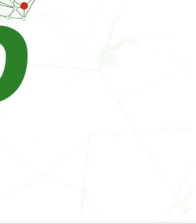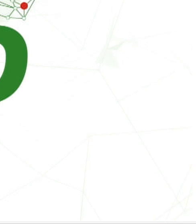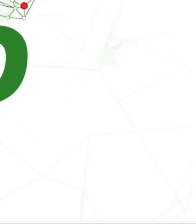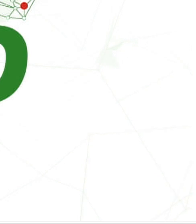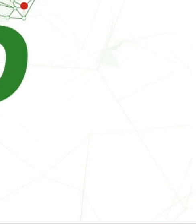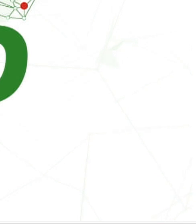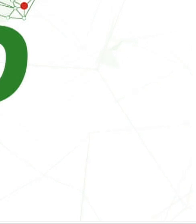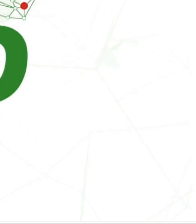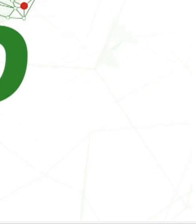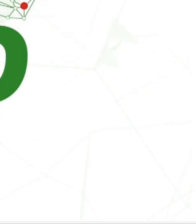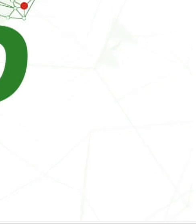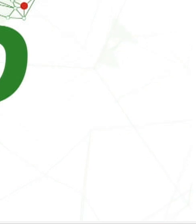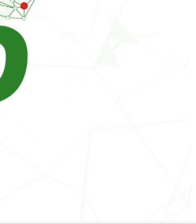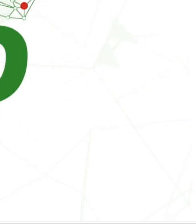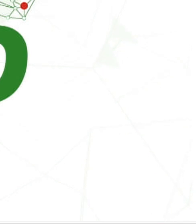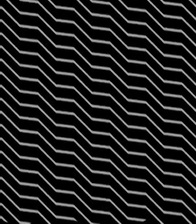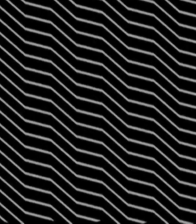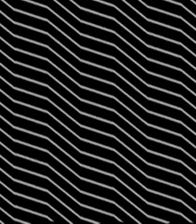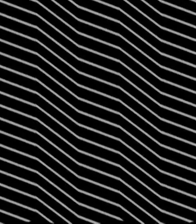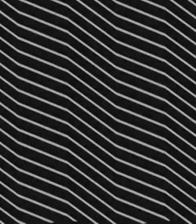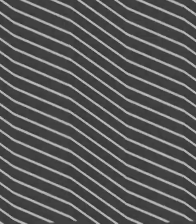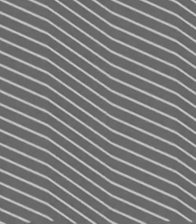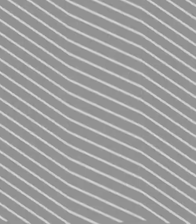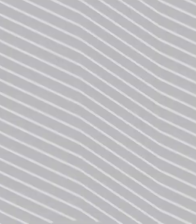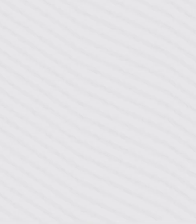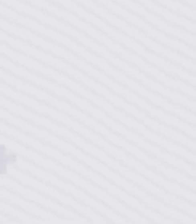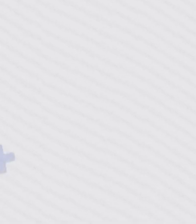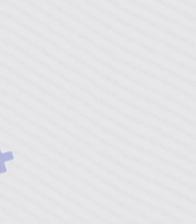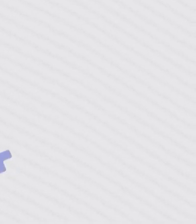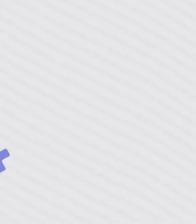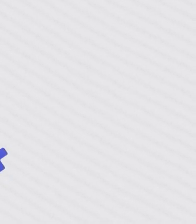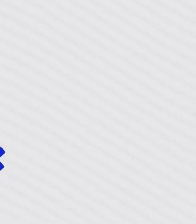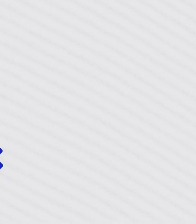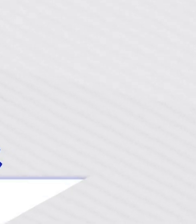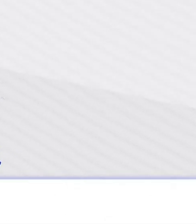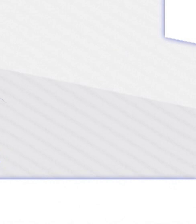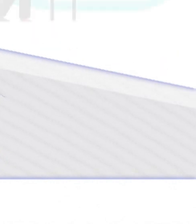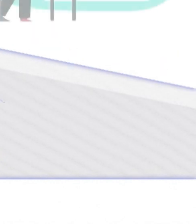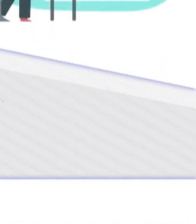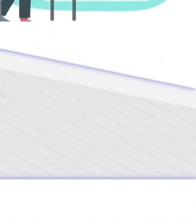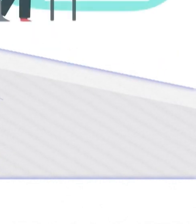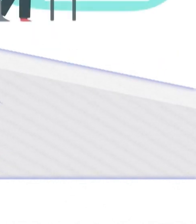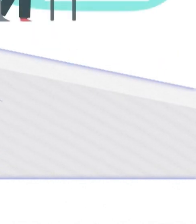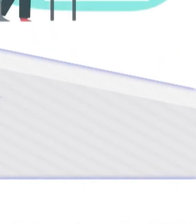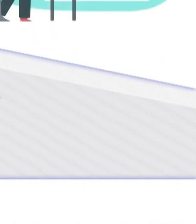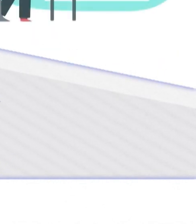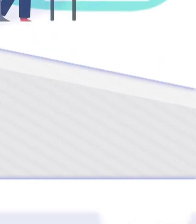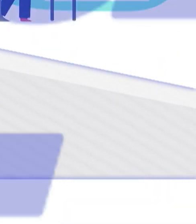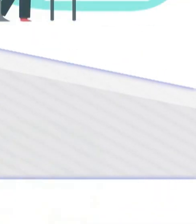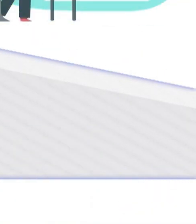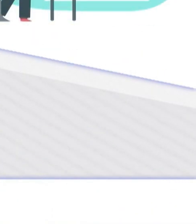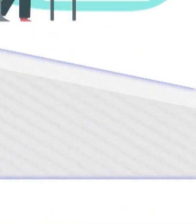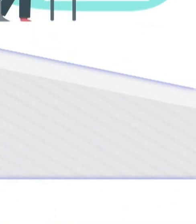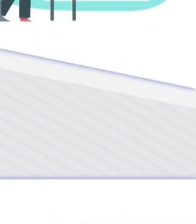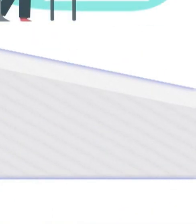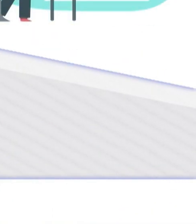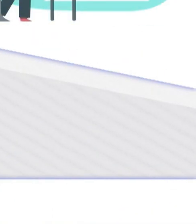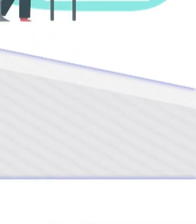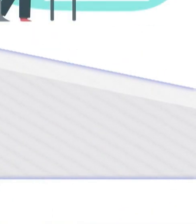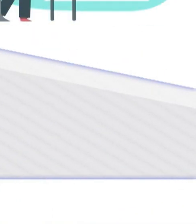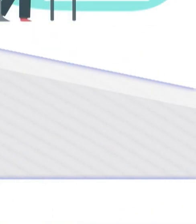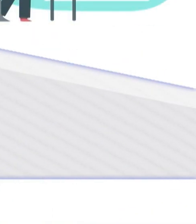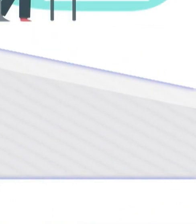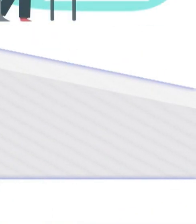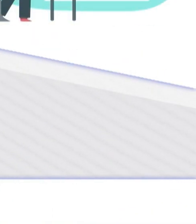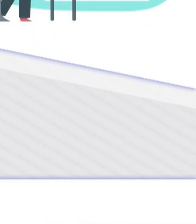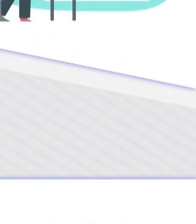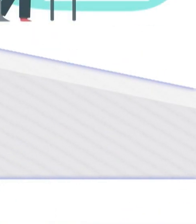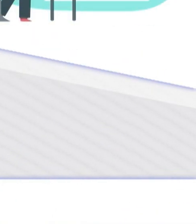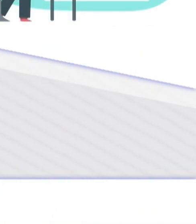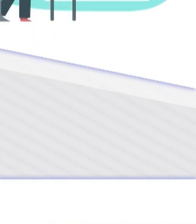NO